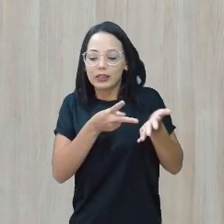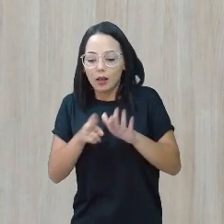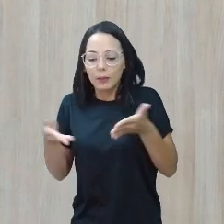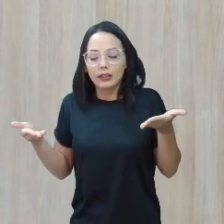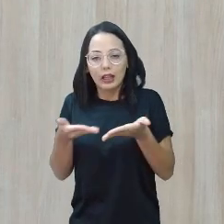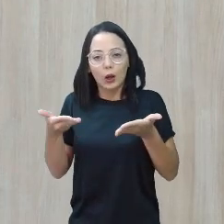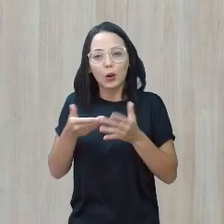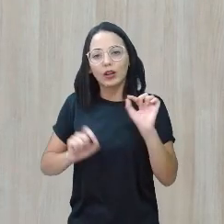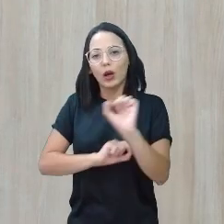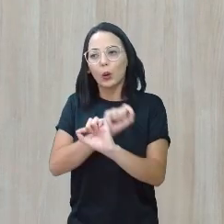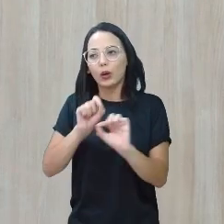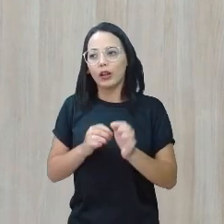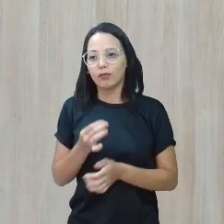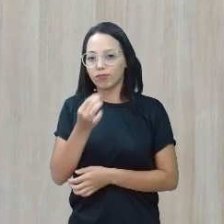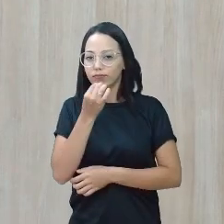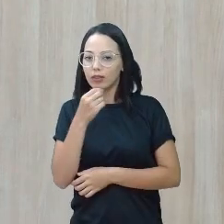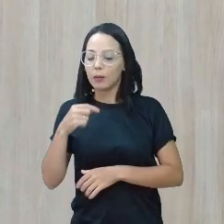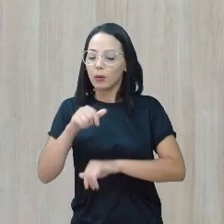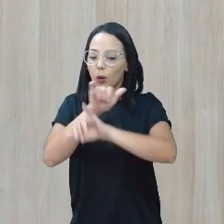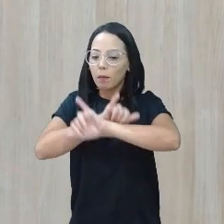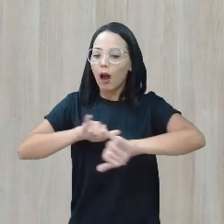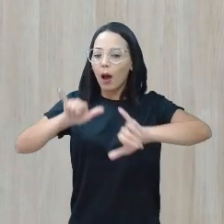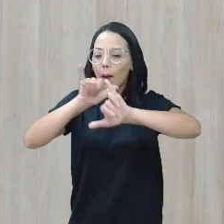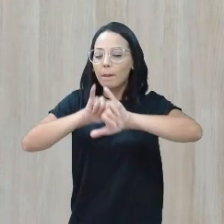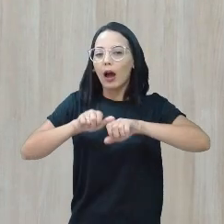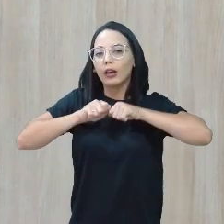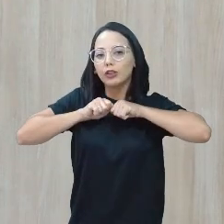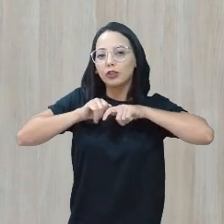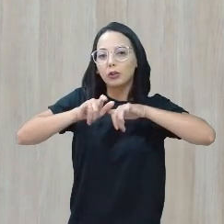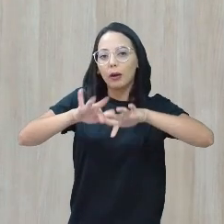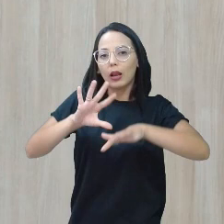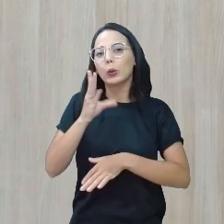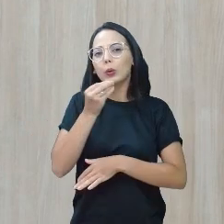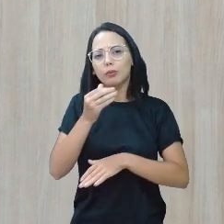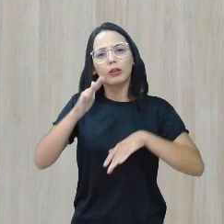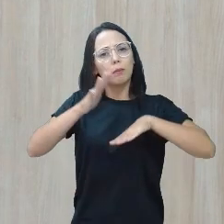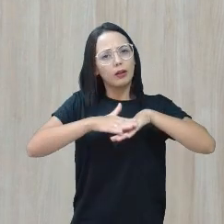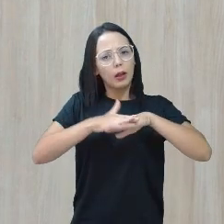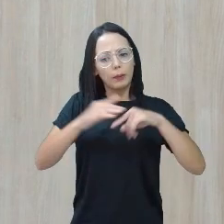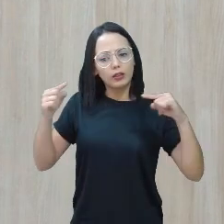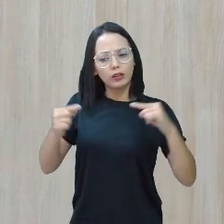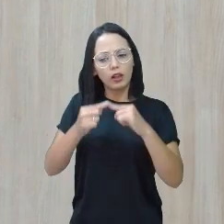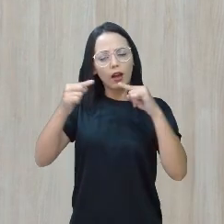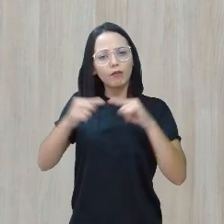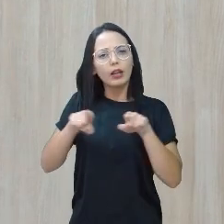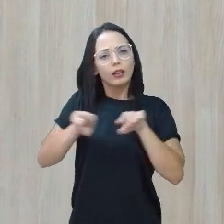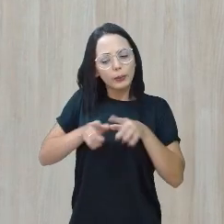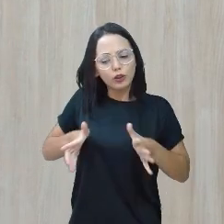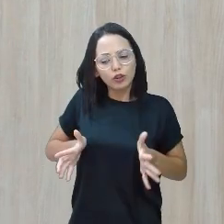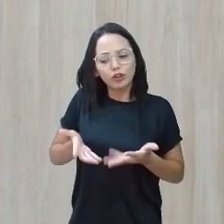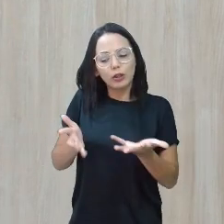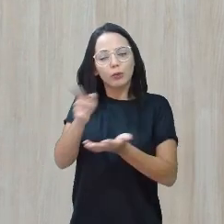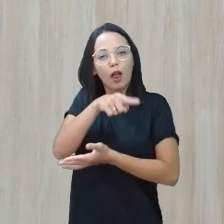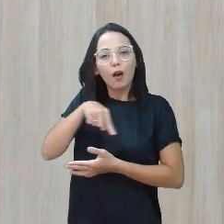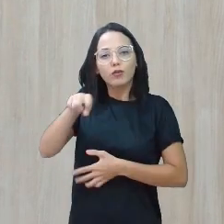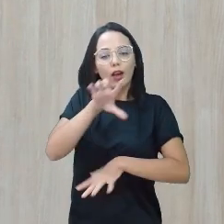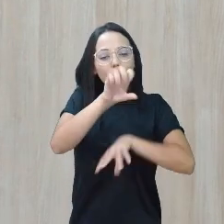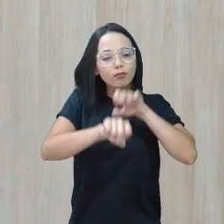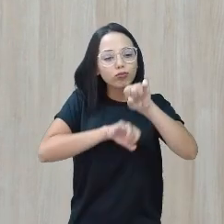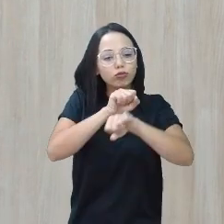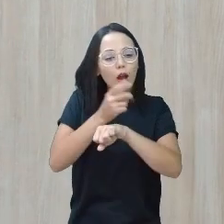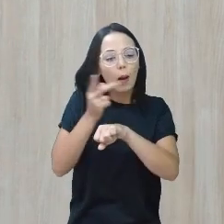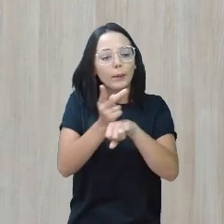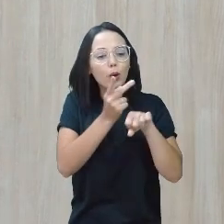está servindo, além da gente divulgar o conhecimento, e matemática tem tudo a ver com isso, de instigar vocês a buscar,